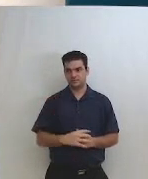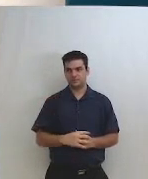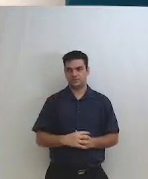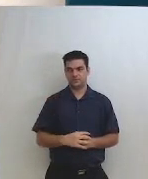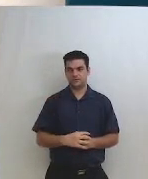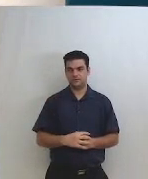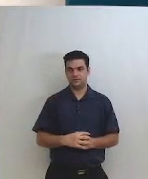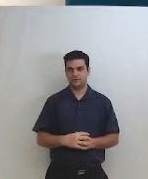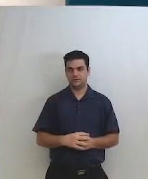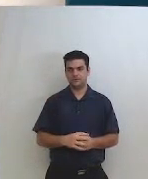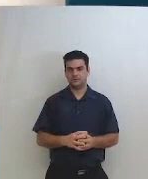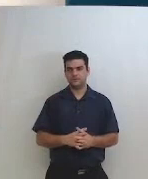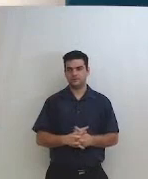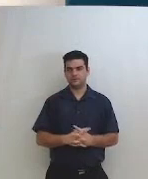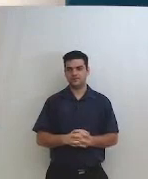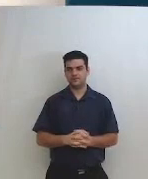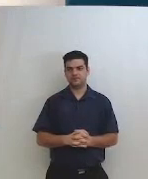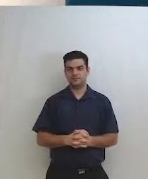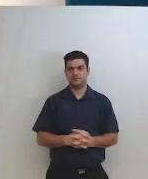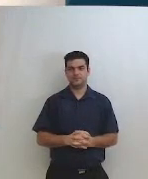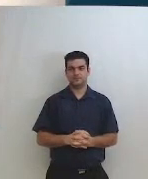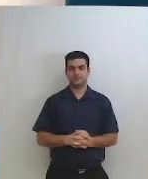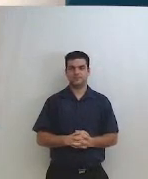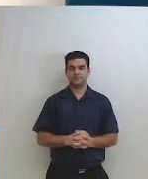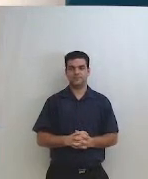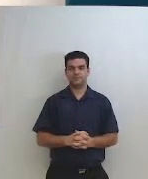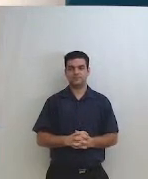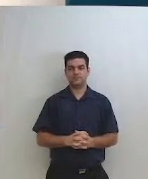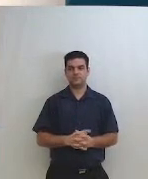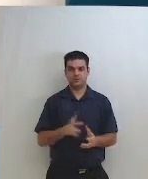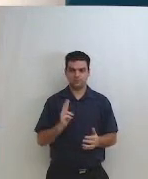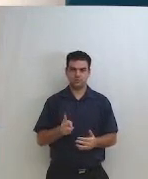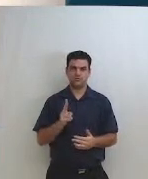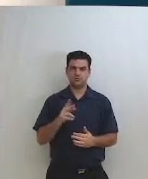não. Vamos prosseguir.